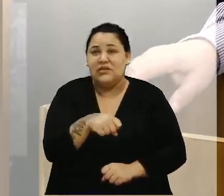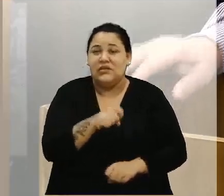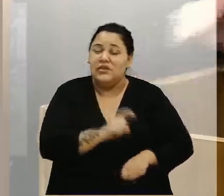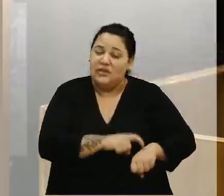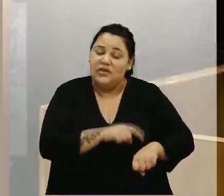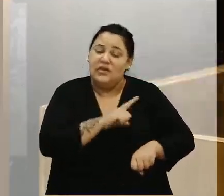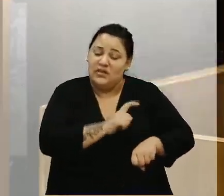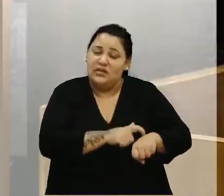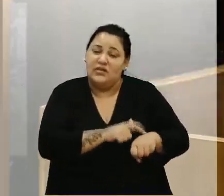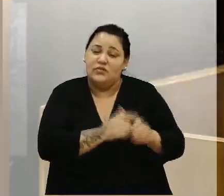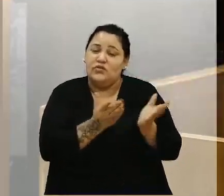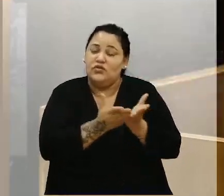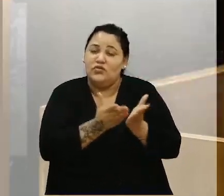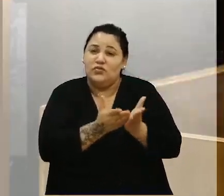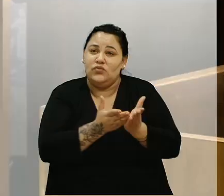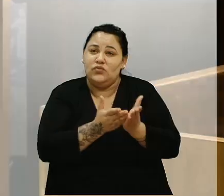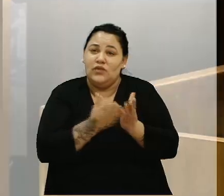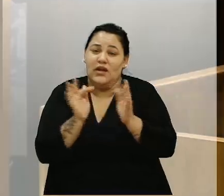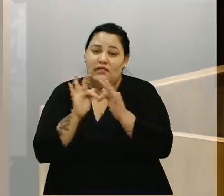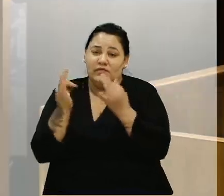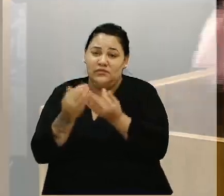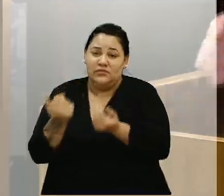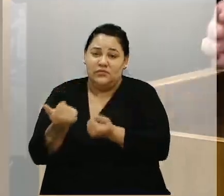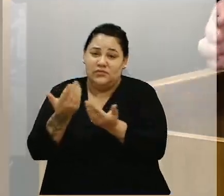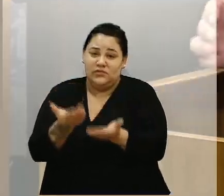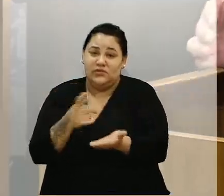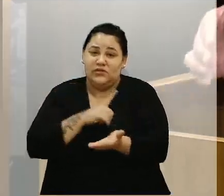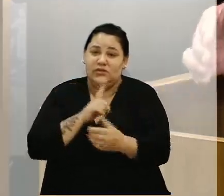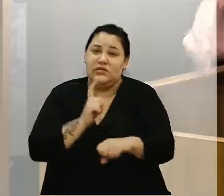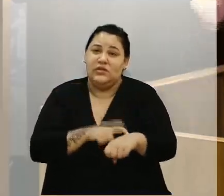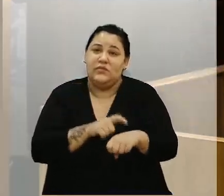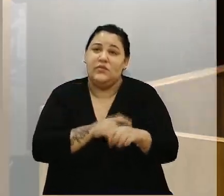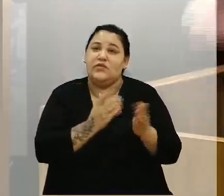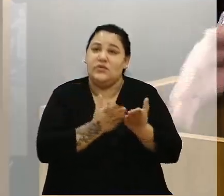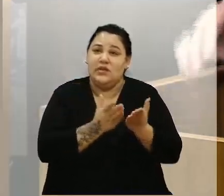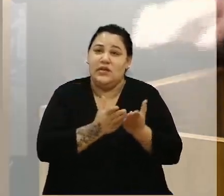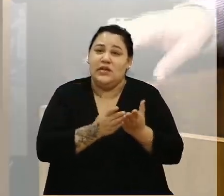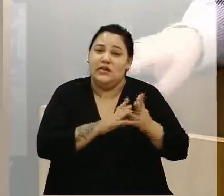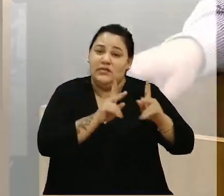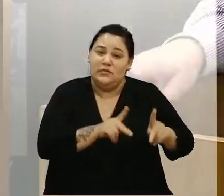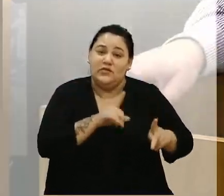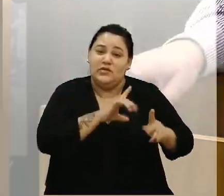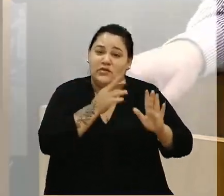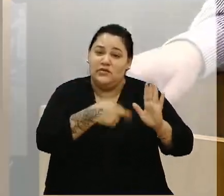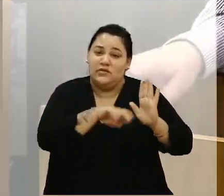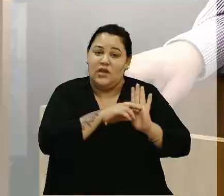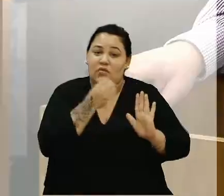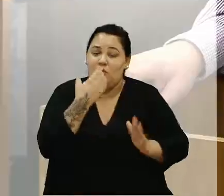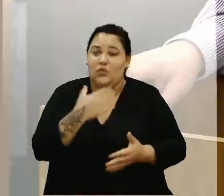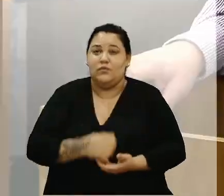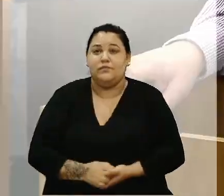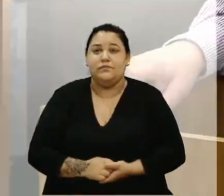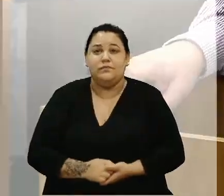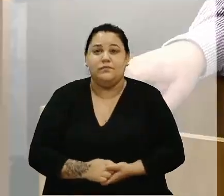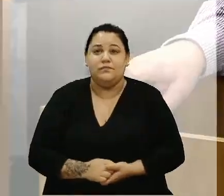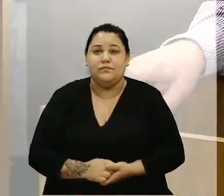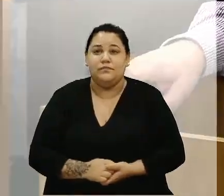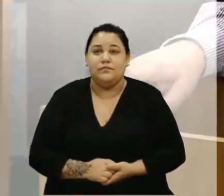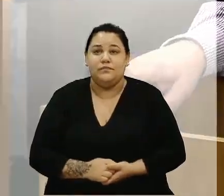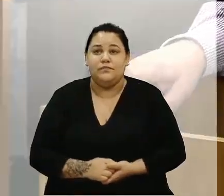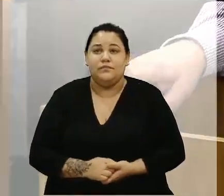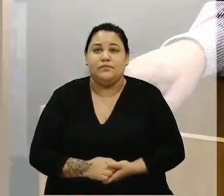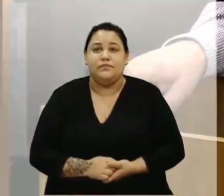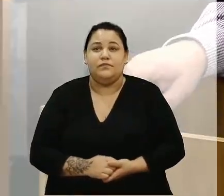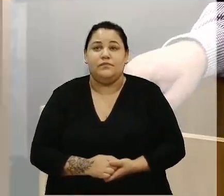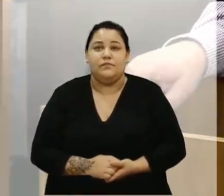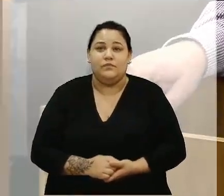pessoas, a família consegue dar pelo menos tempo para eles estudar, as pessoas têm resultado. Então, isso foi dado o tempo para estudar.